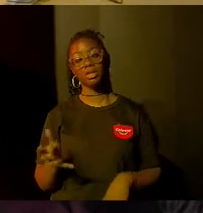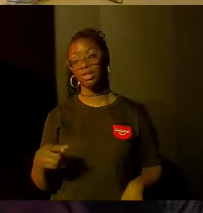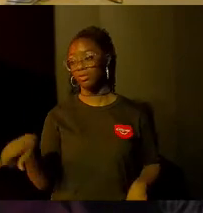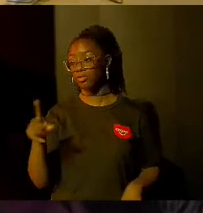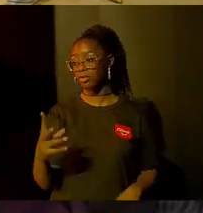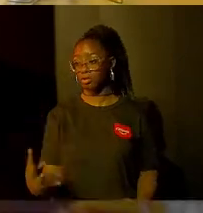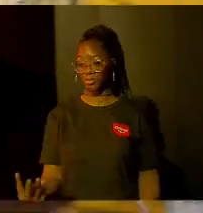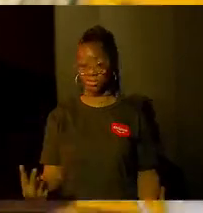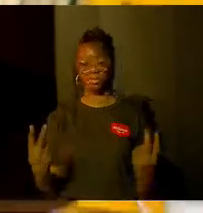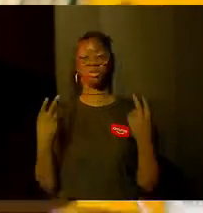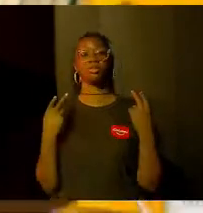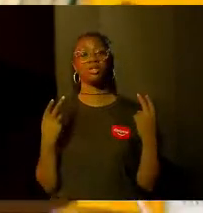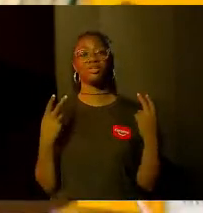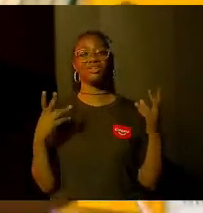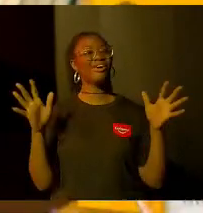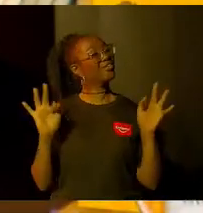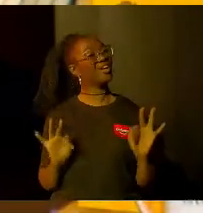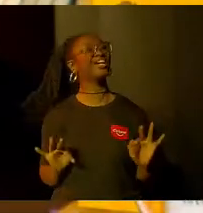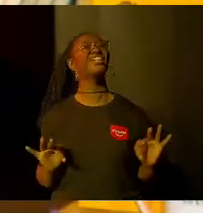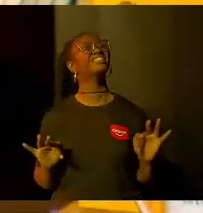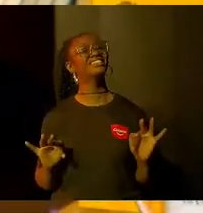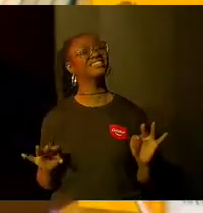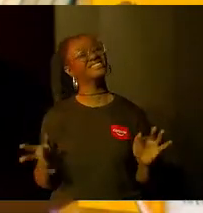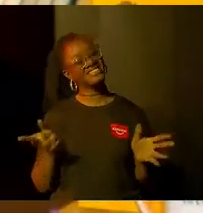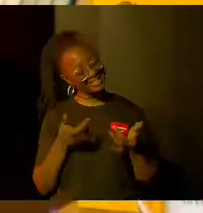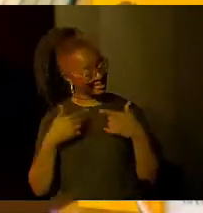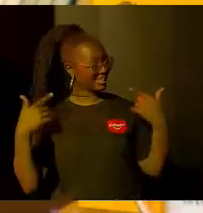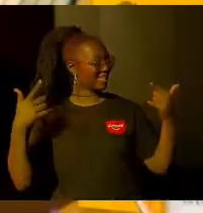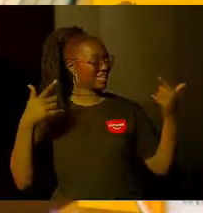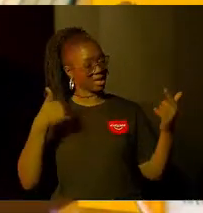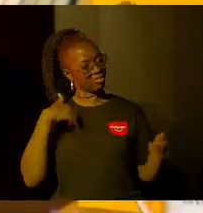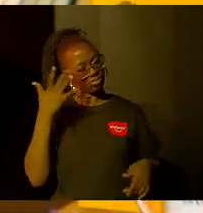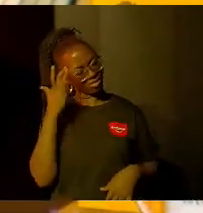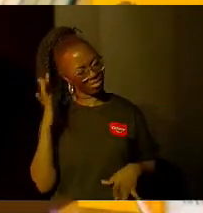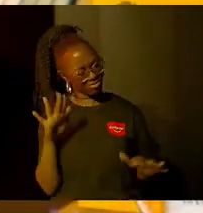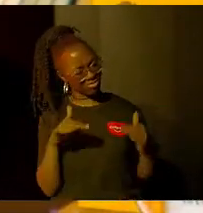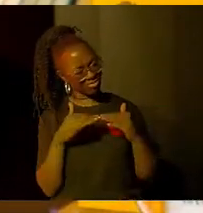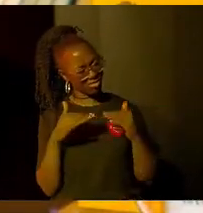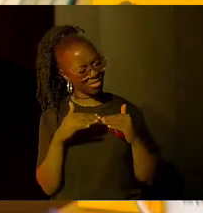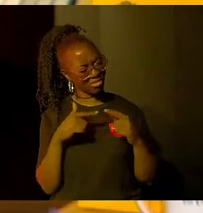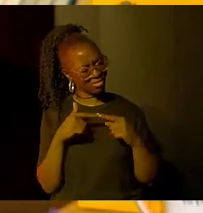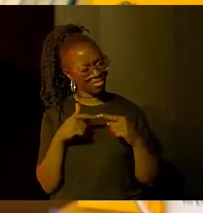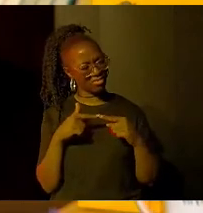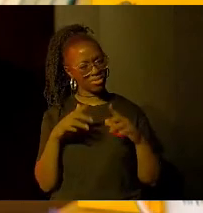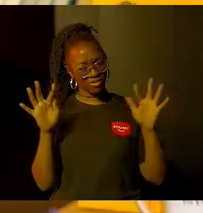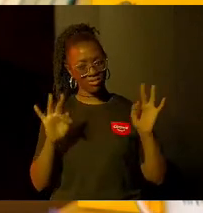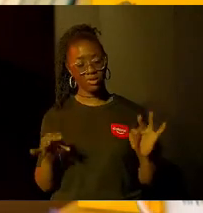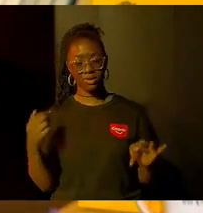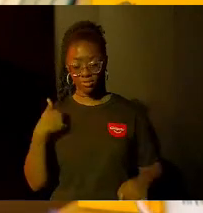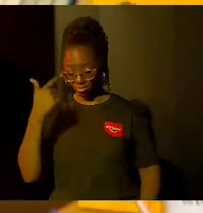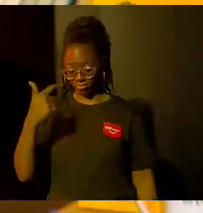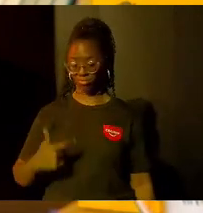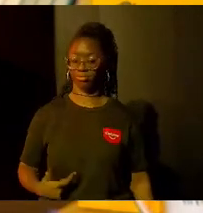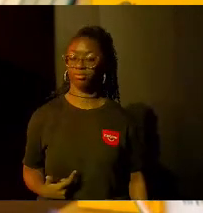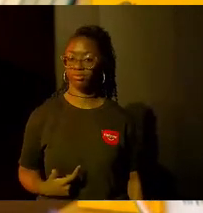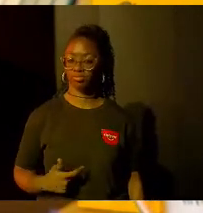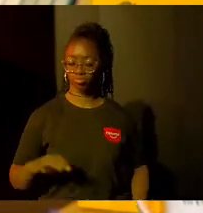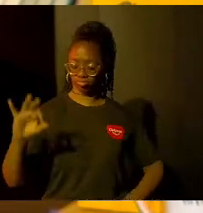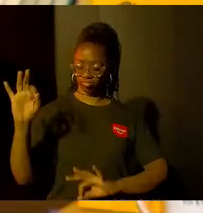cara feliz ela é uma camisa feliz eu compus um personagem